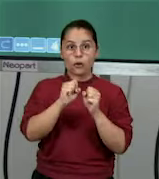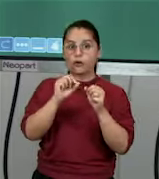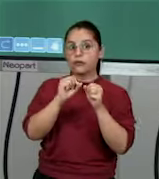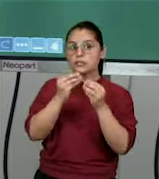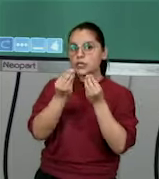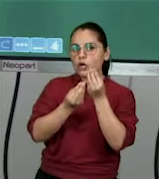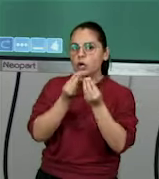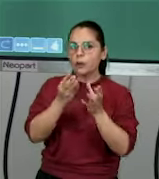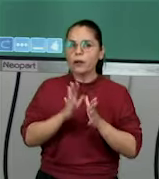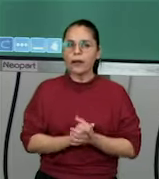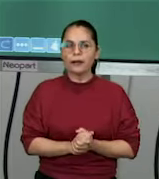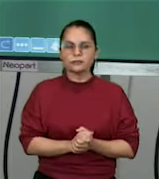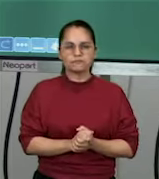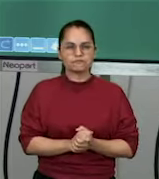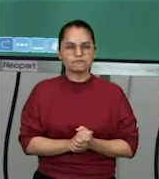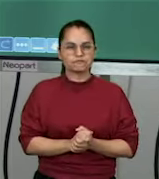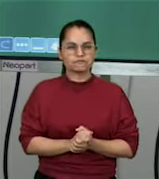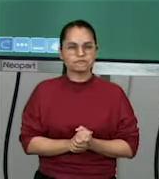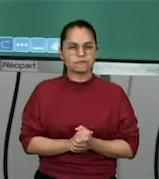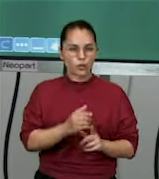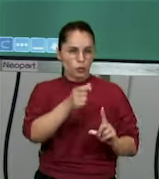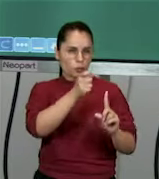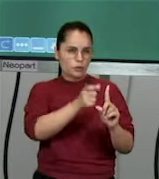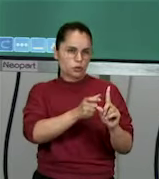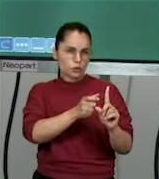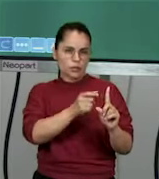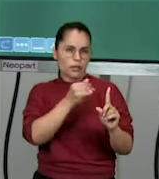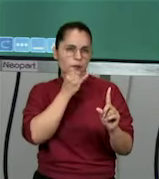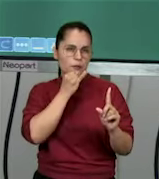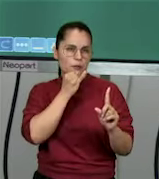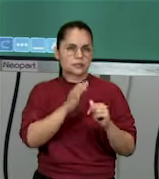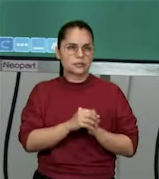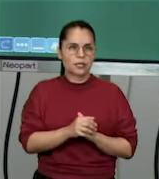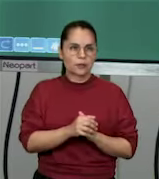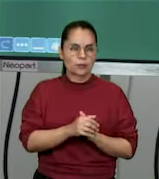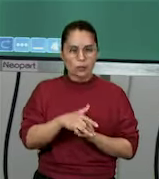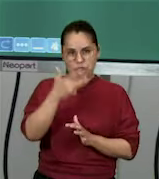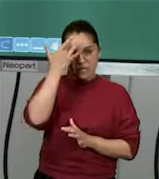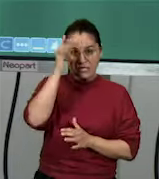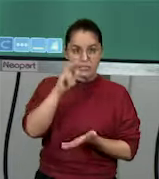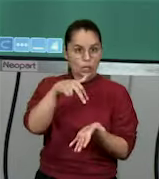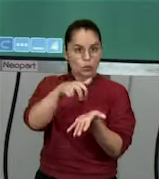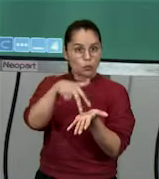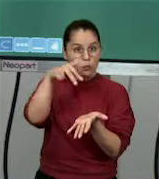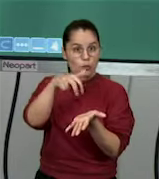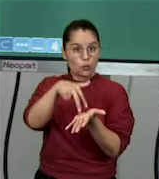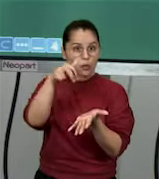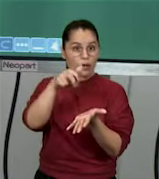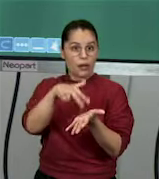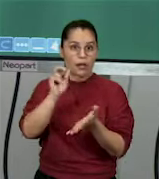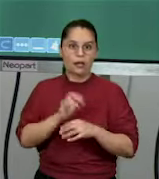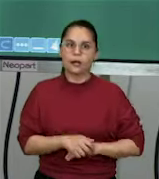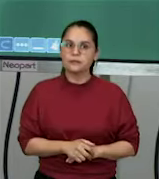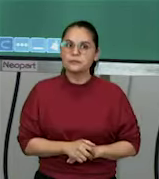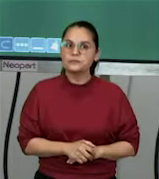fazer, vou desenhar um personagem tão estranho que está pulando